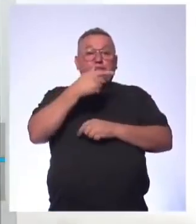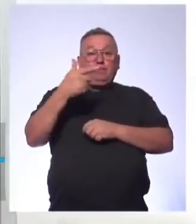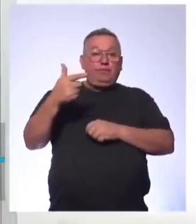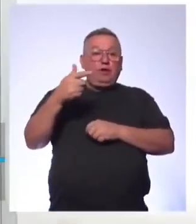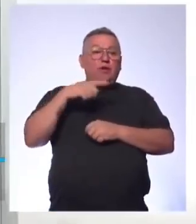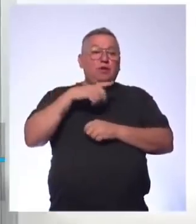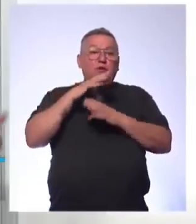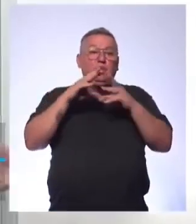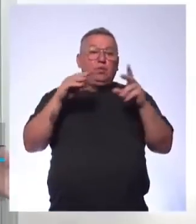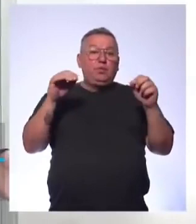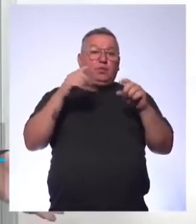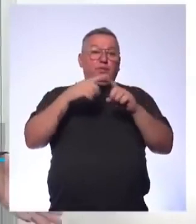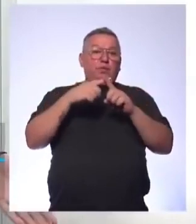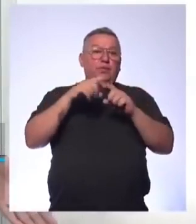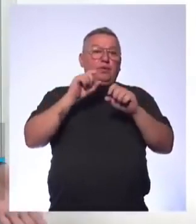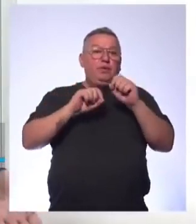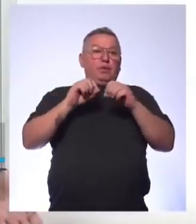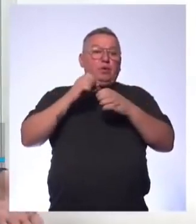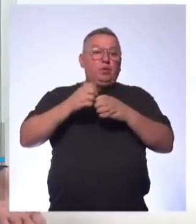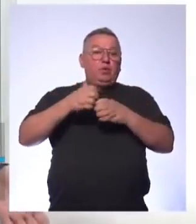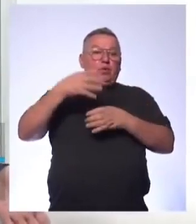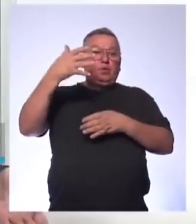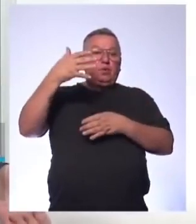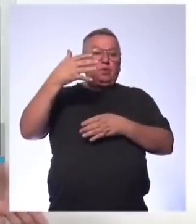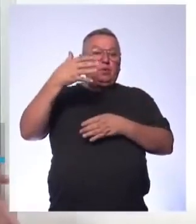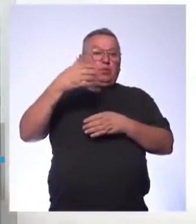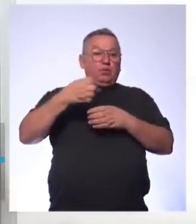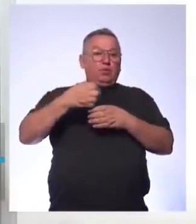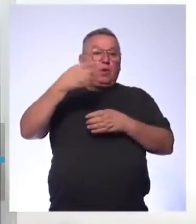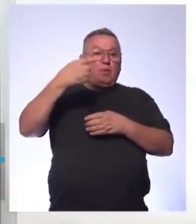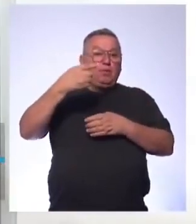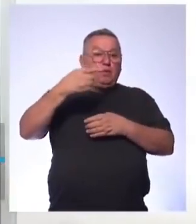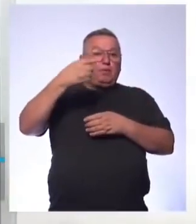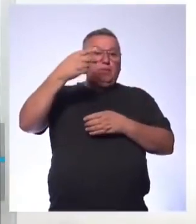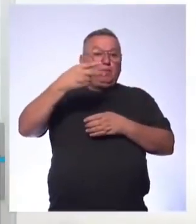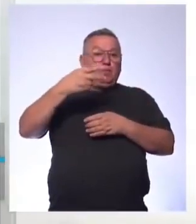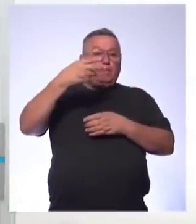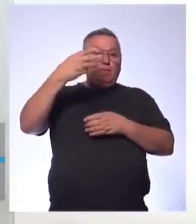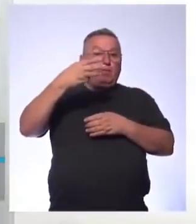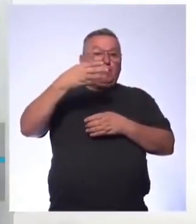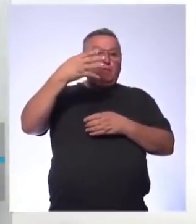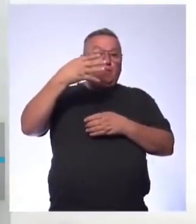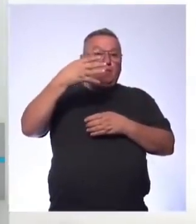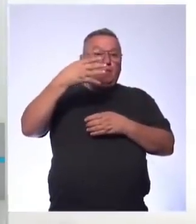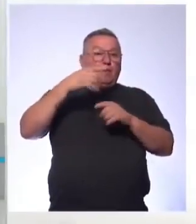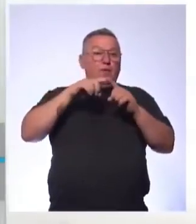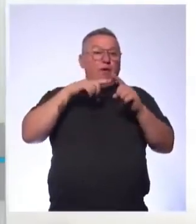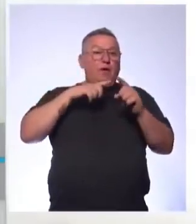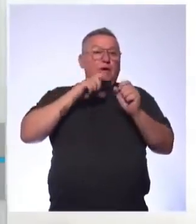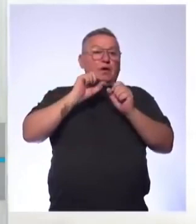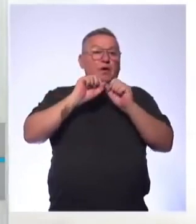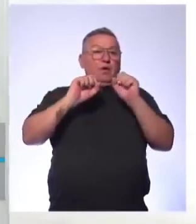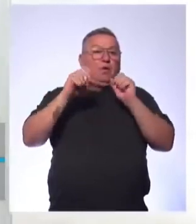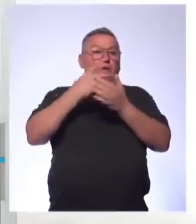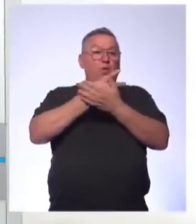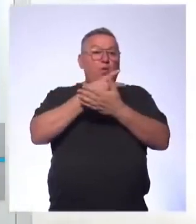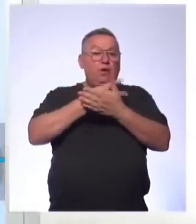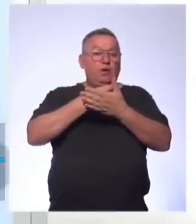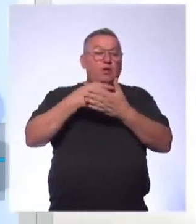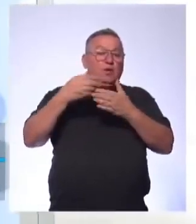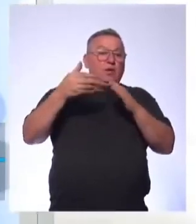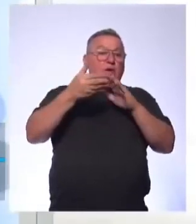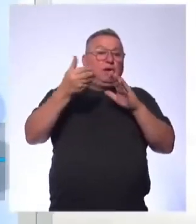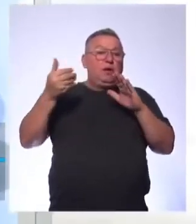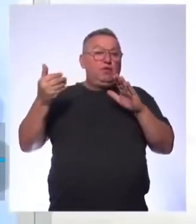e ele sumiu. Por quê? Eles sobem a primeira versão e aí depois a gente aponta que tinha algum erro no slide, porque